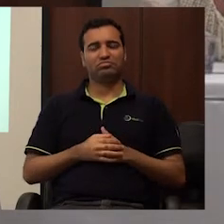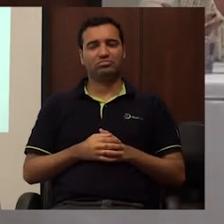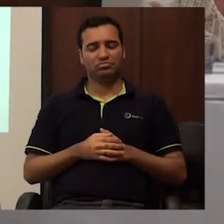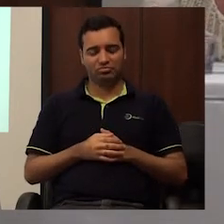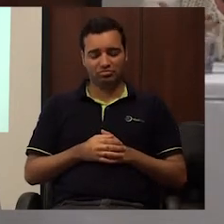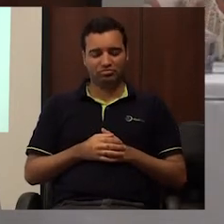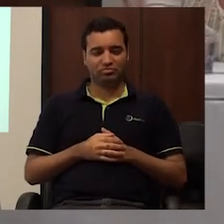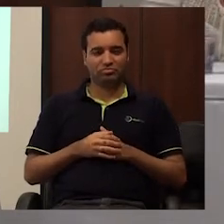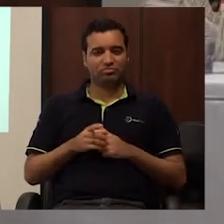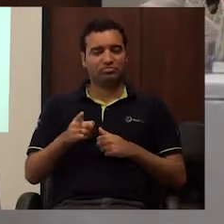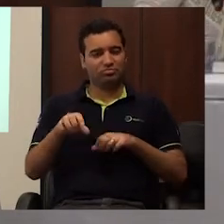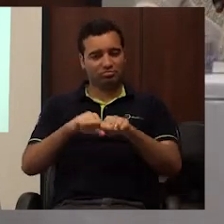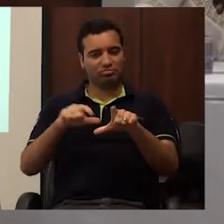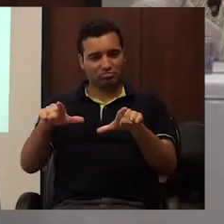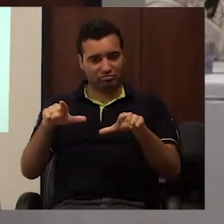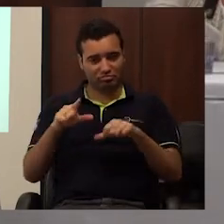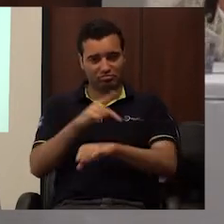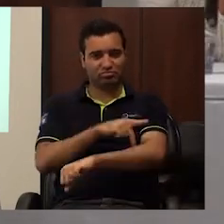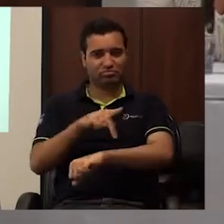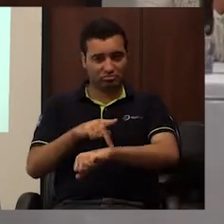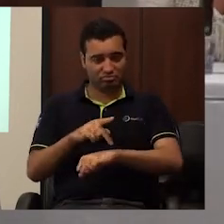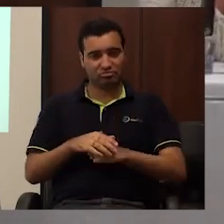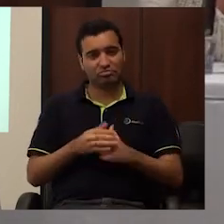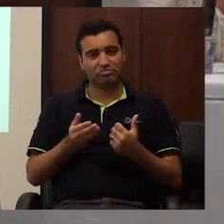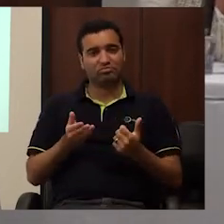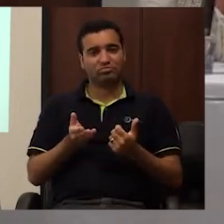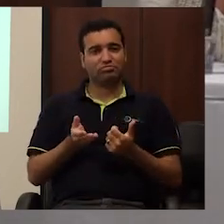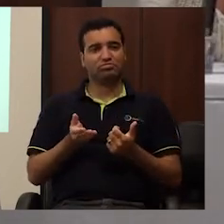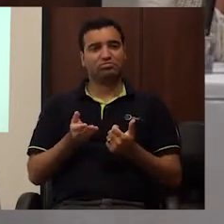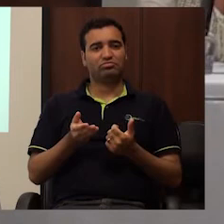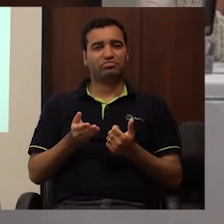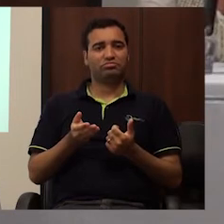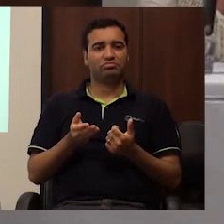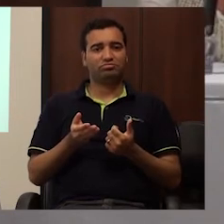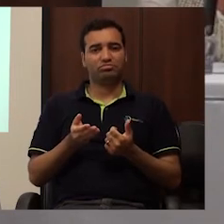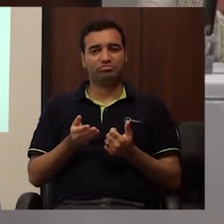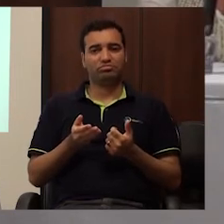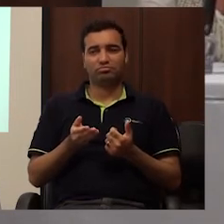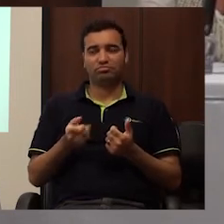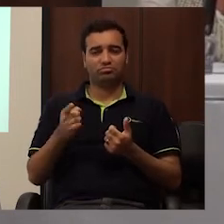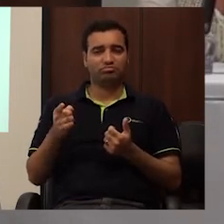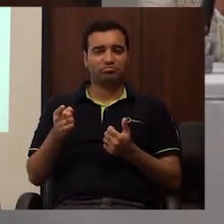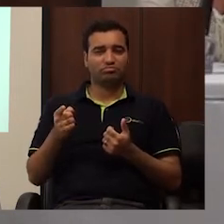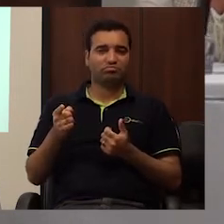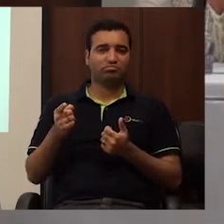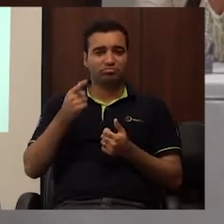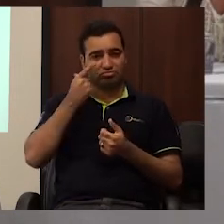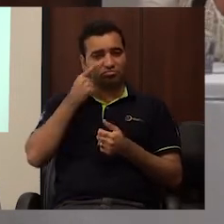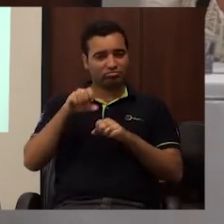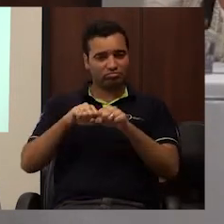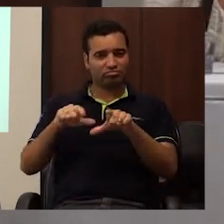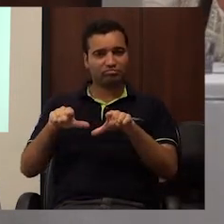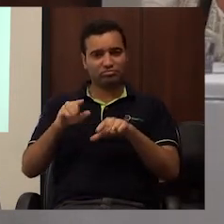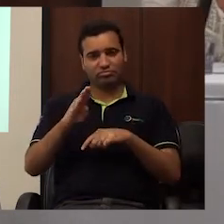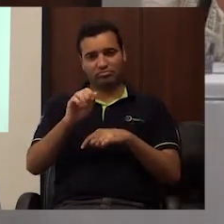uma formação do pedagogo generalista, portanto, e formado basicamente no